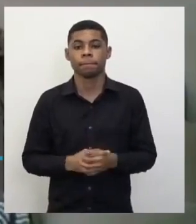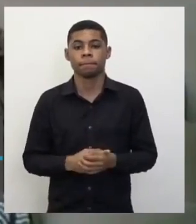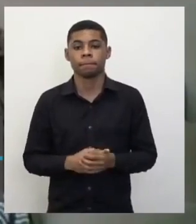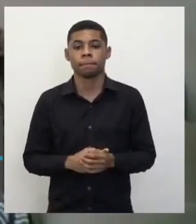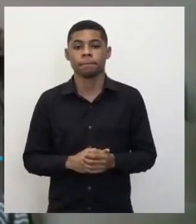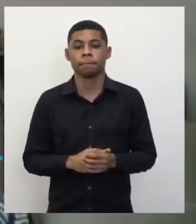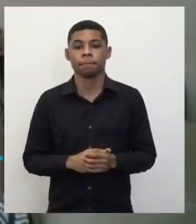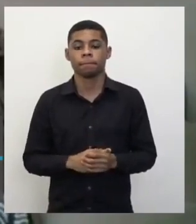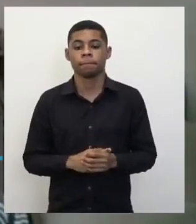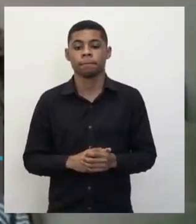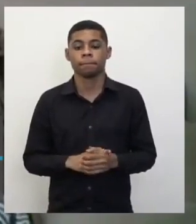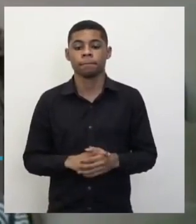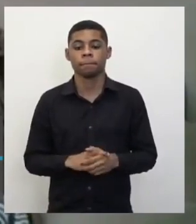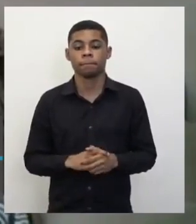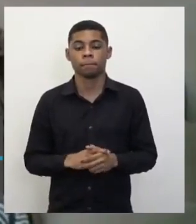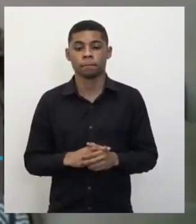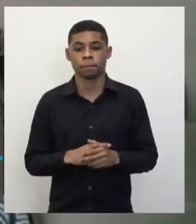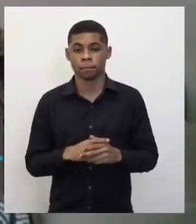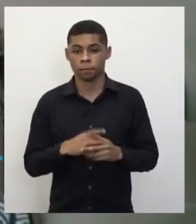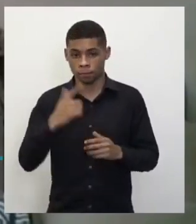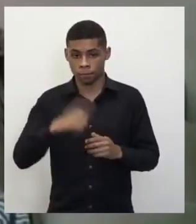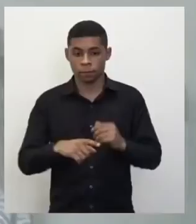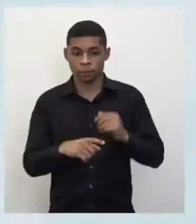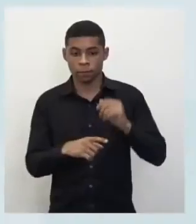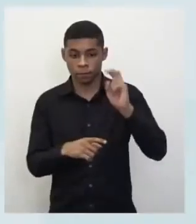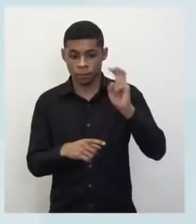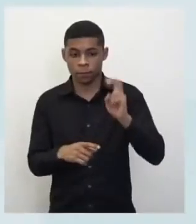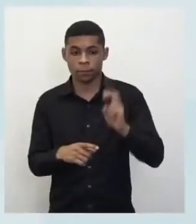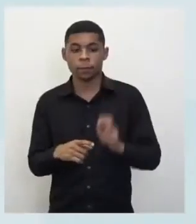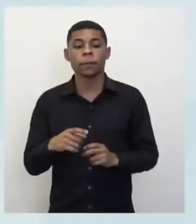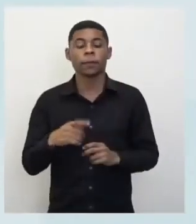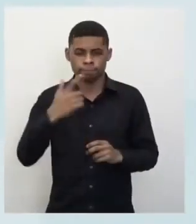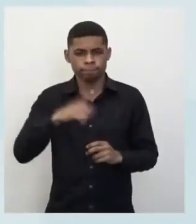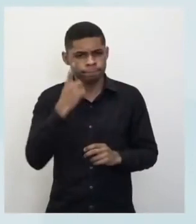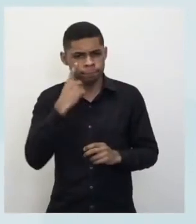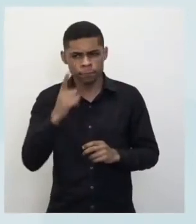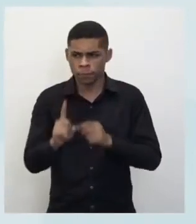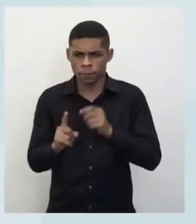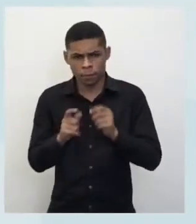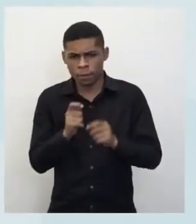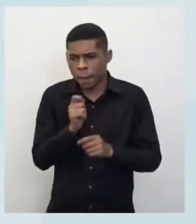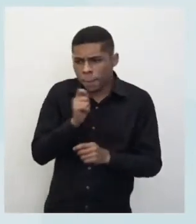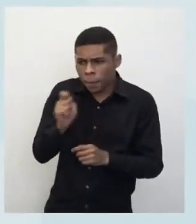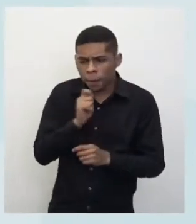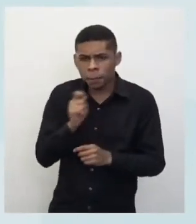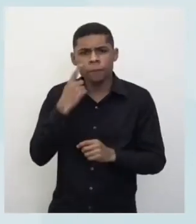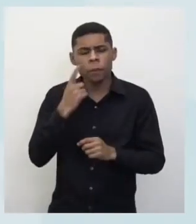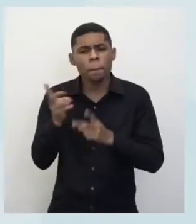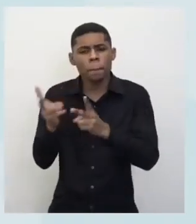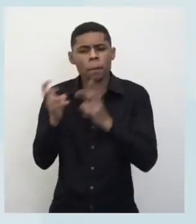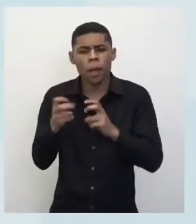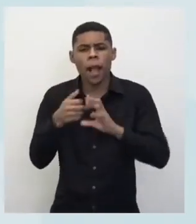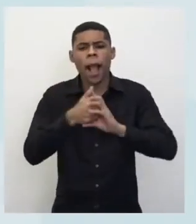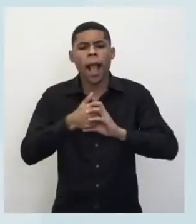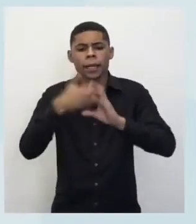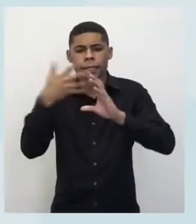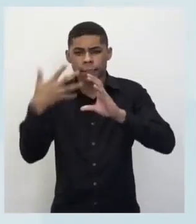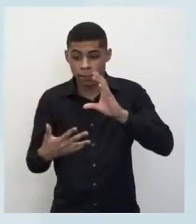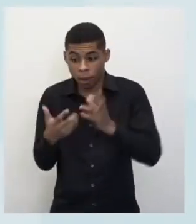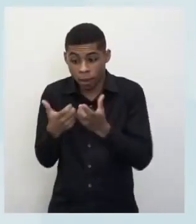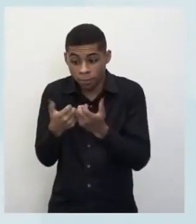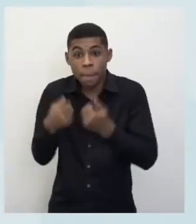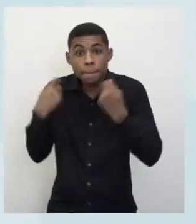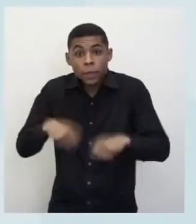Podemos? Segundo o entrevistado, que características um game deve